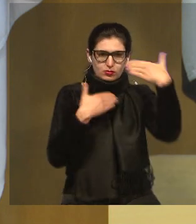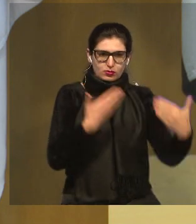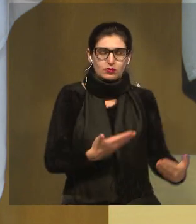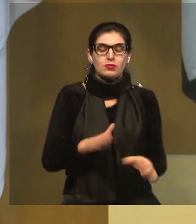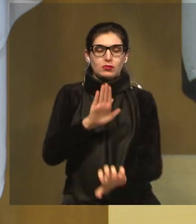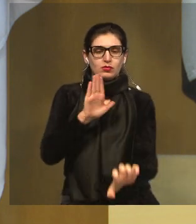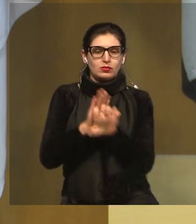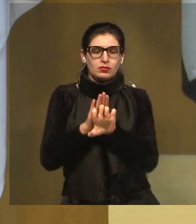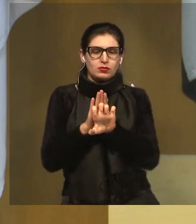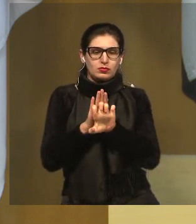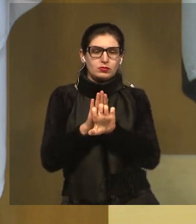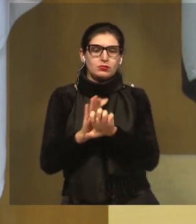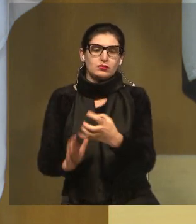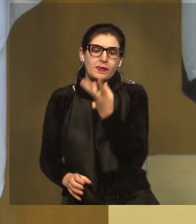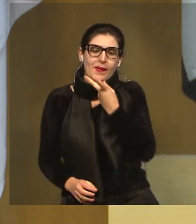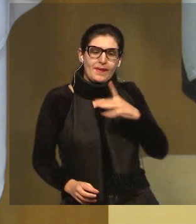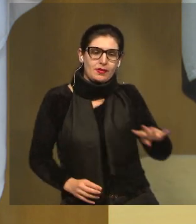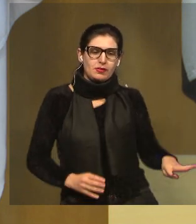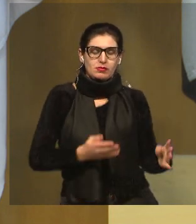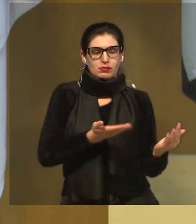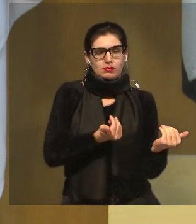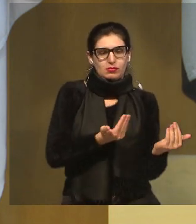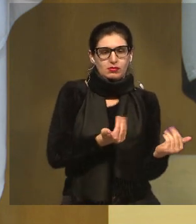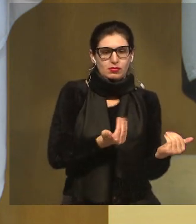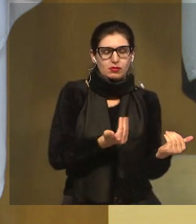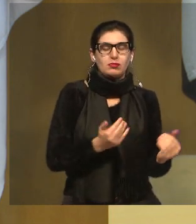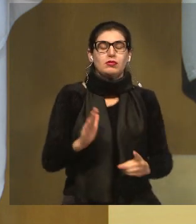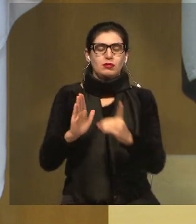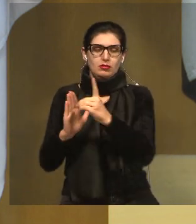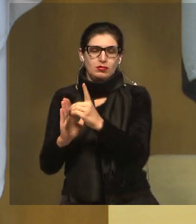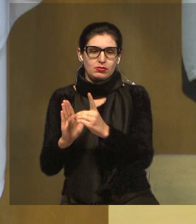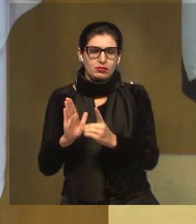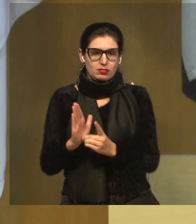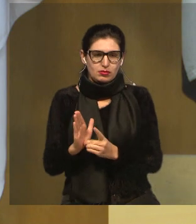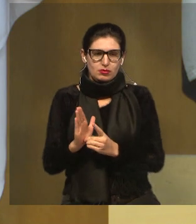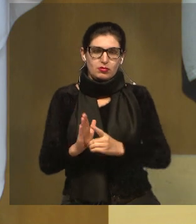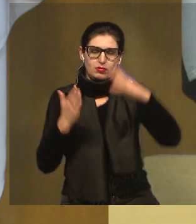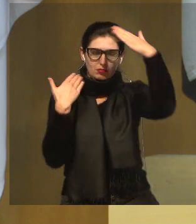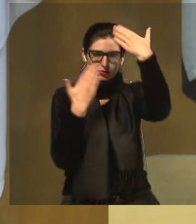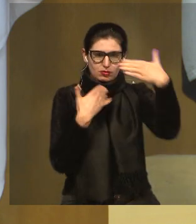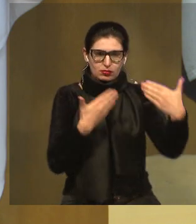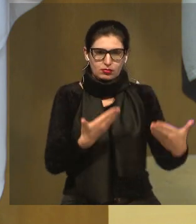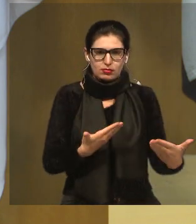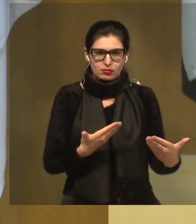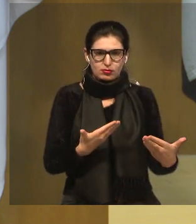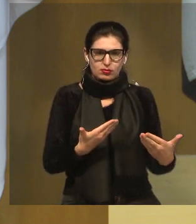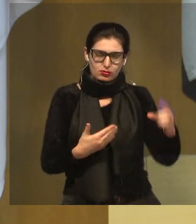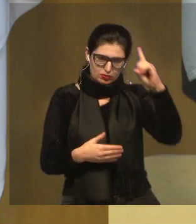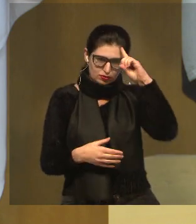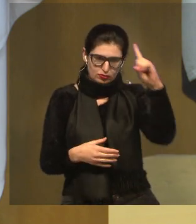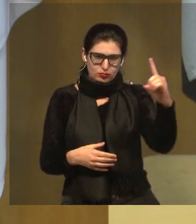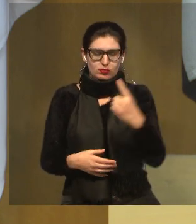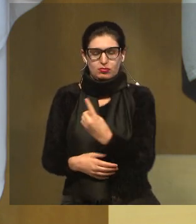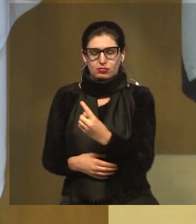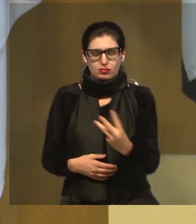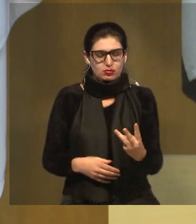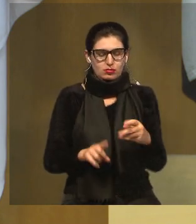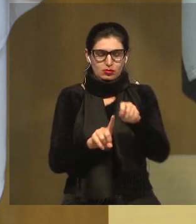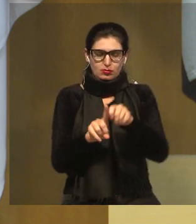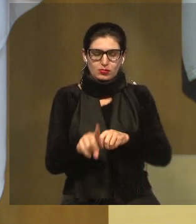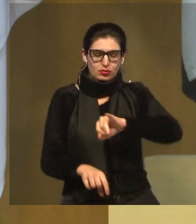Estatuto da Criança e do Adolescente. De acordo com o decreto, a sessão deve ser realizada no dia 13 de